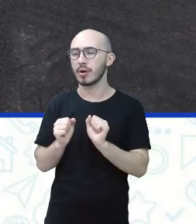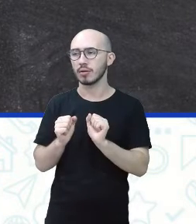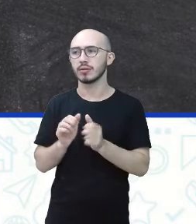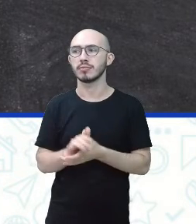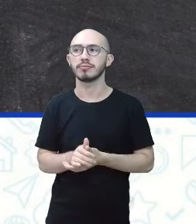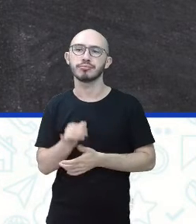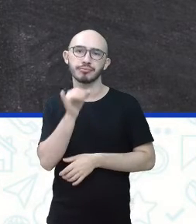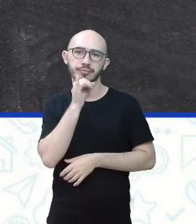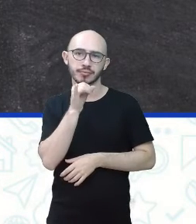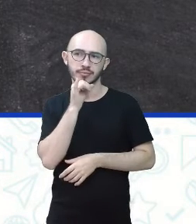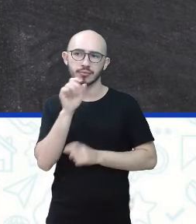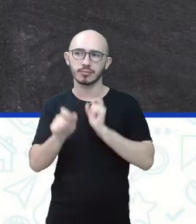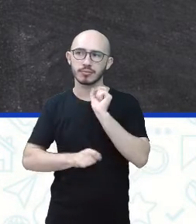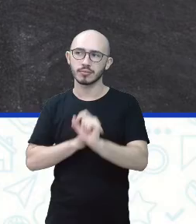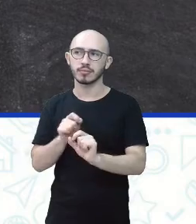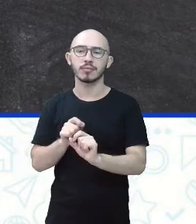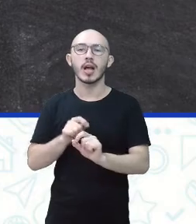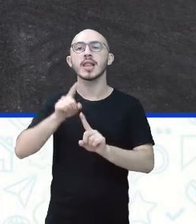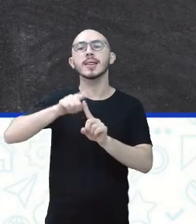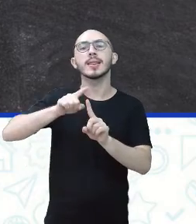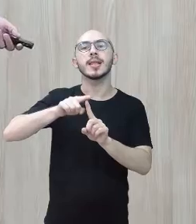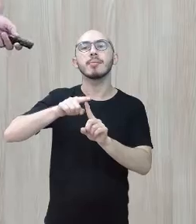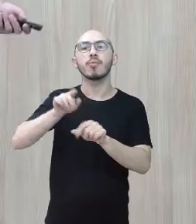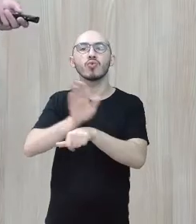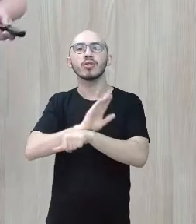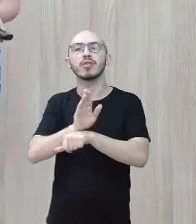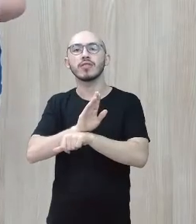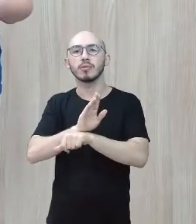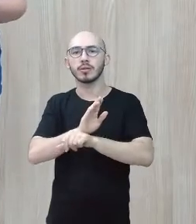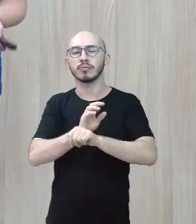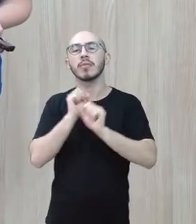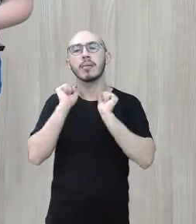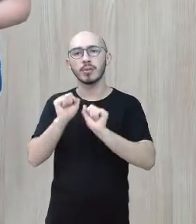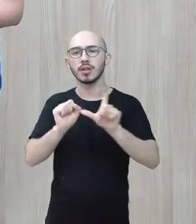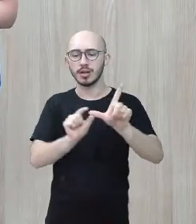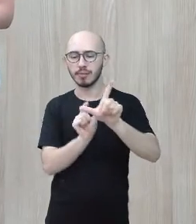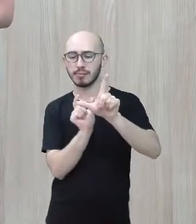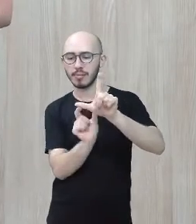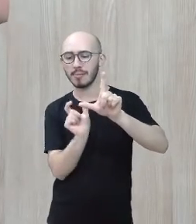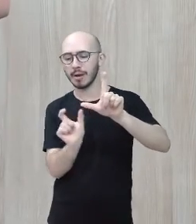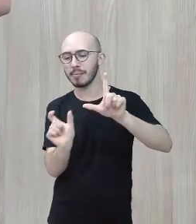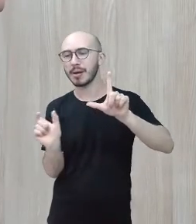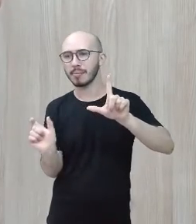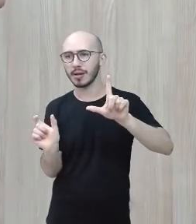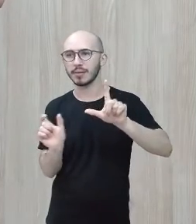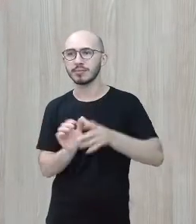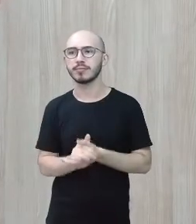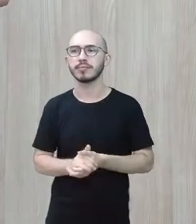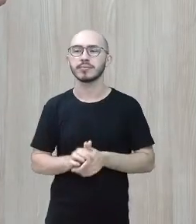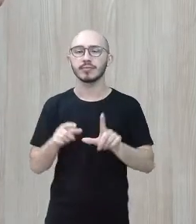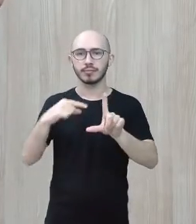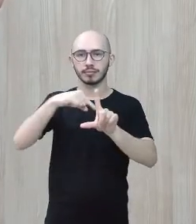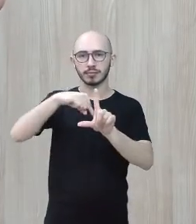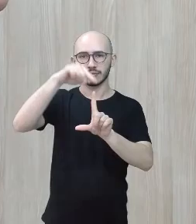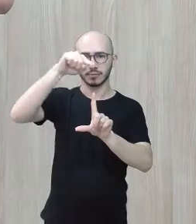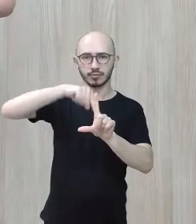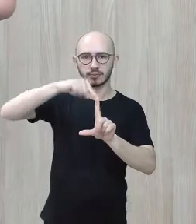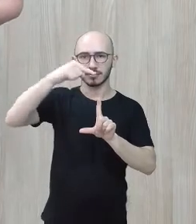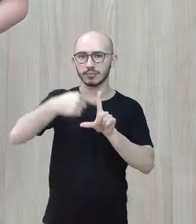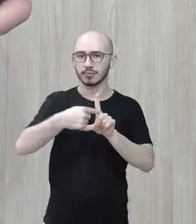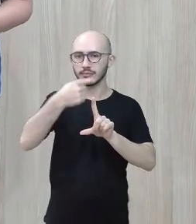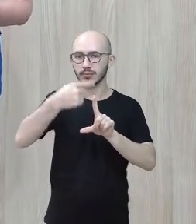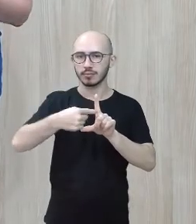aí, por exemplo, os gêneros dos filmes, já que a gente fez uma pesquisa relacionada com isso, tá? Lá na vertical, a gente